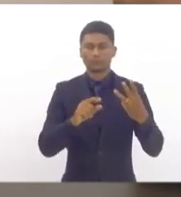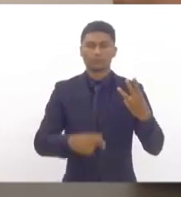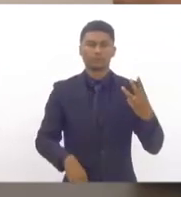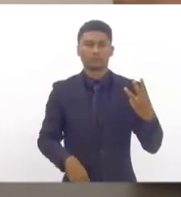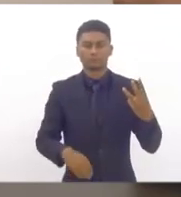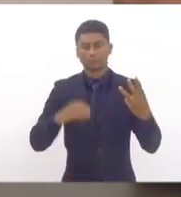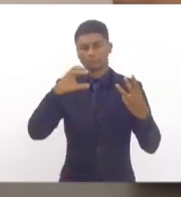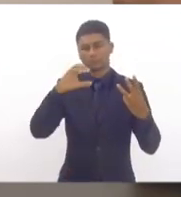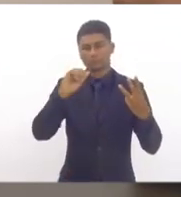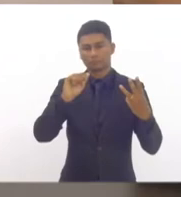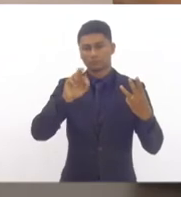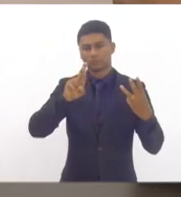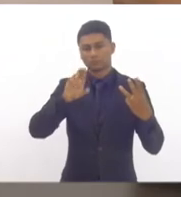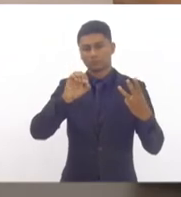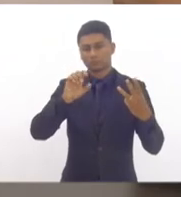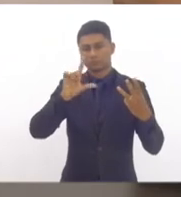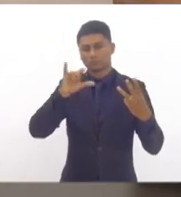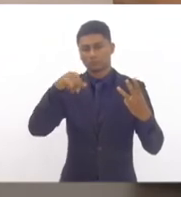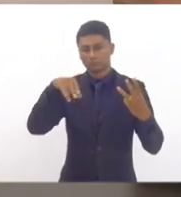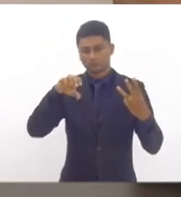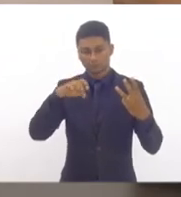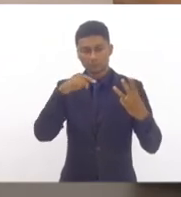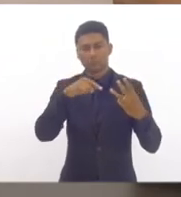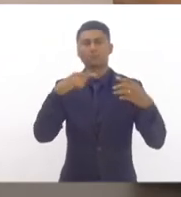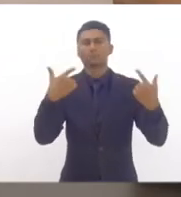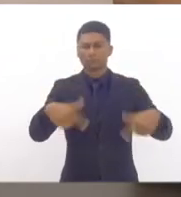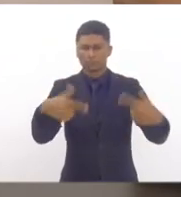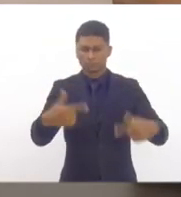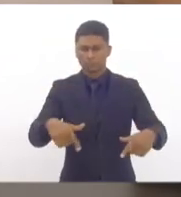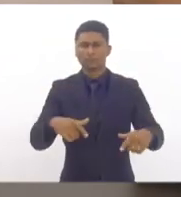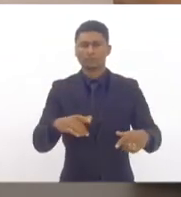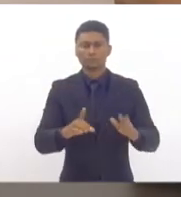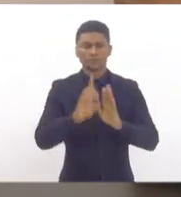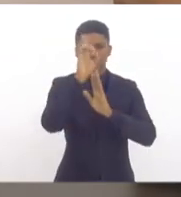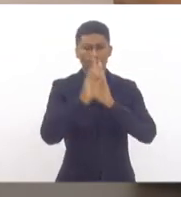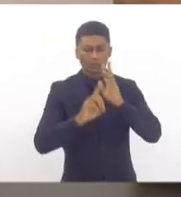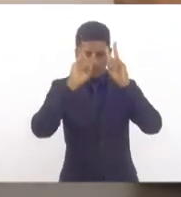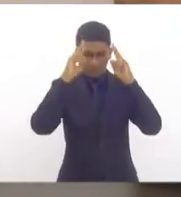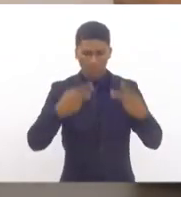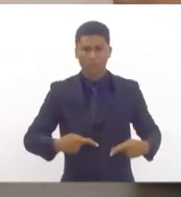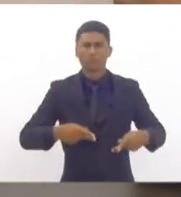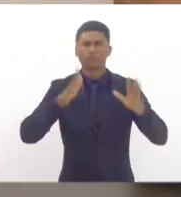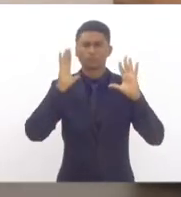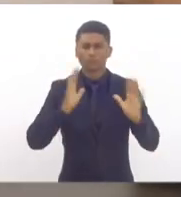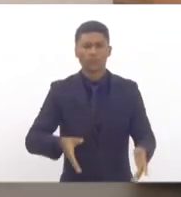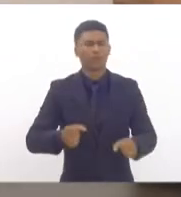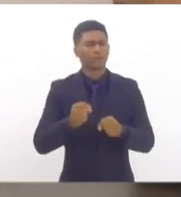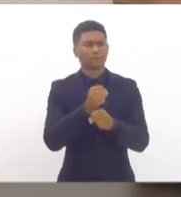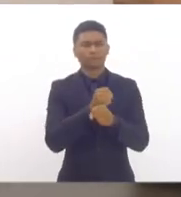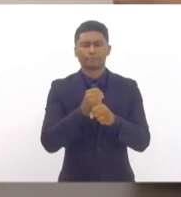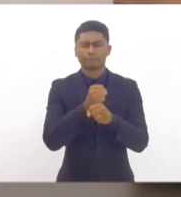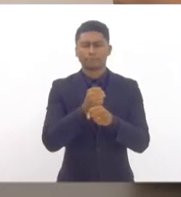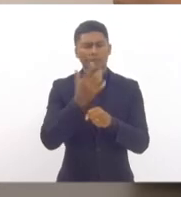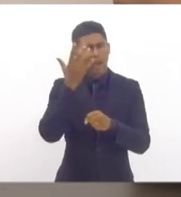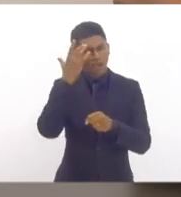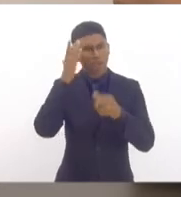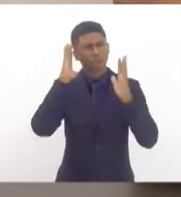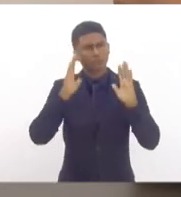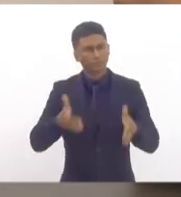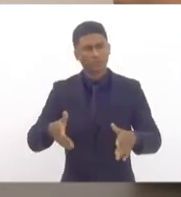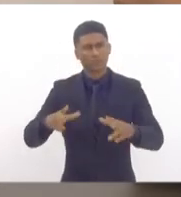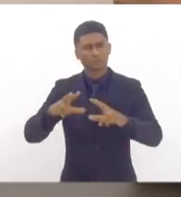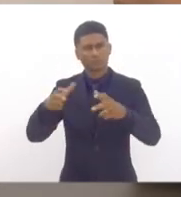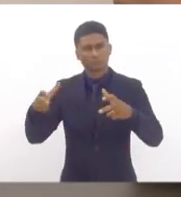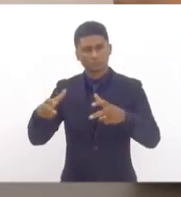votar na Caroline Faria. Ela já trabalha com direitos humanos há muito tempo. Eu acho que ela já fez parte do comitê, ela participou